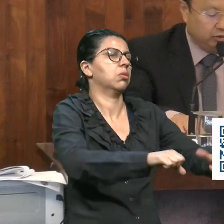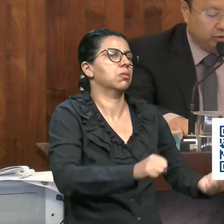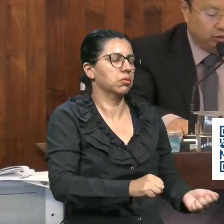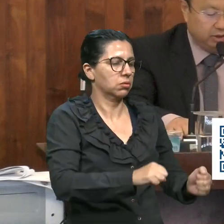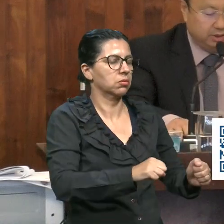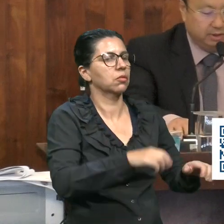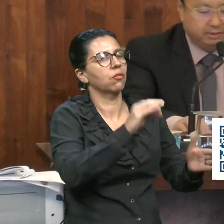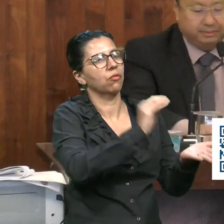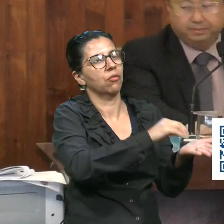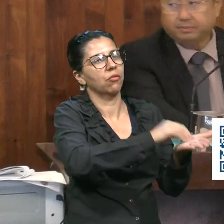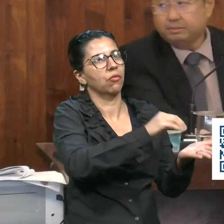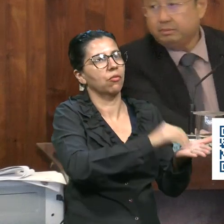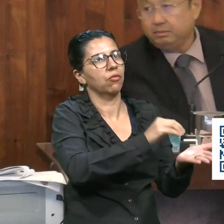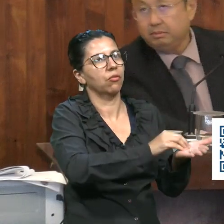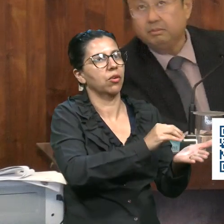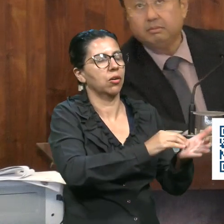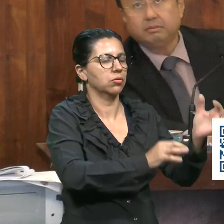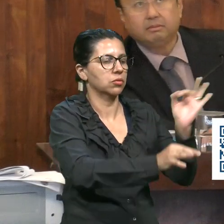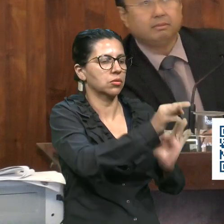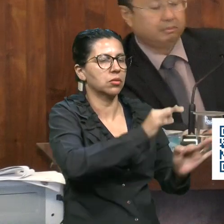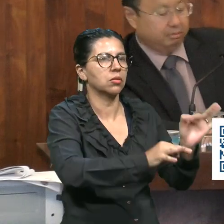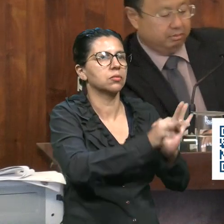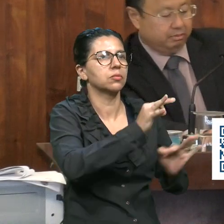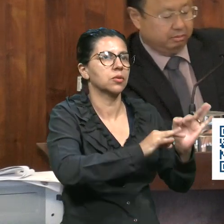dos condutores.